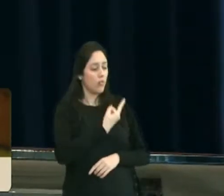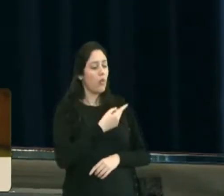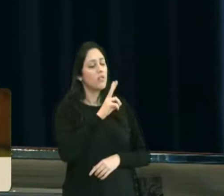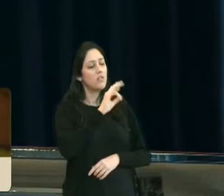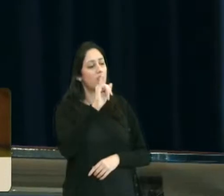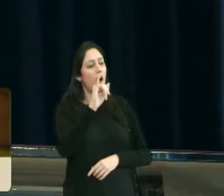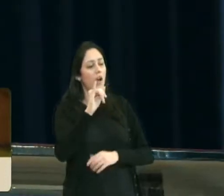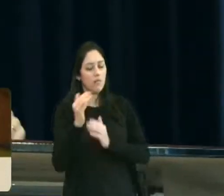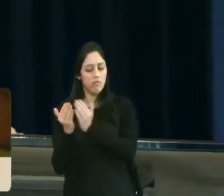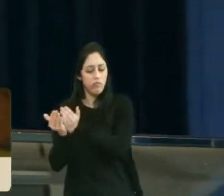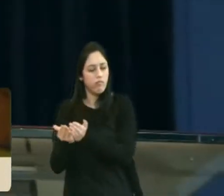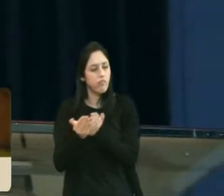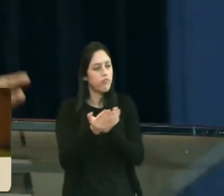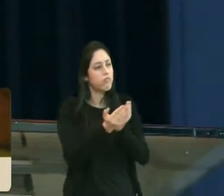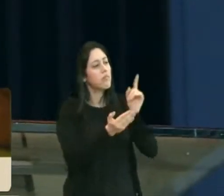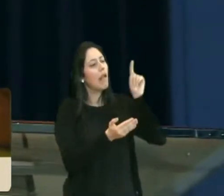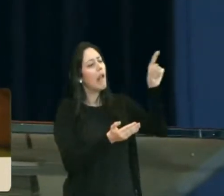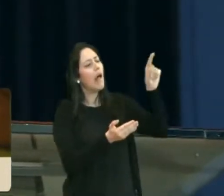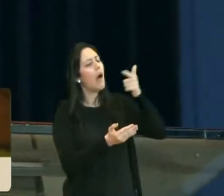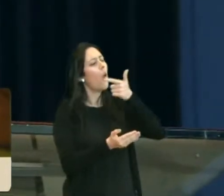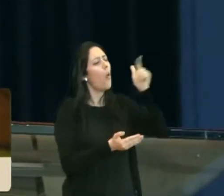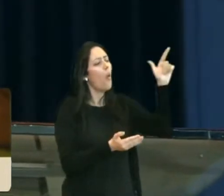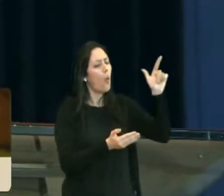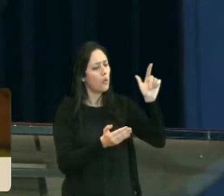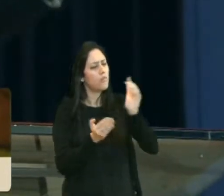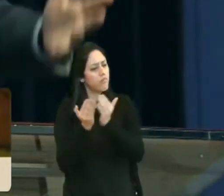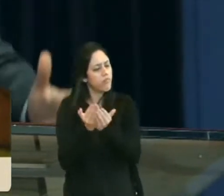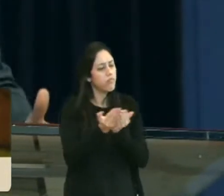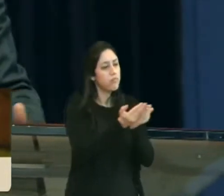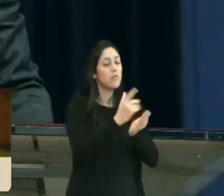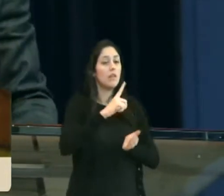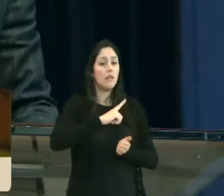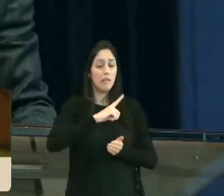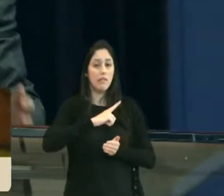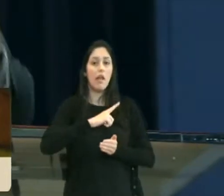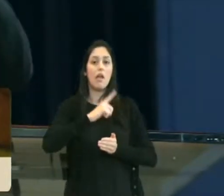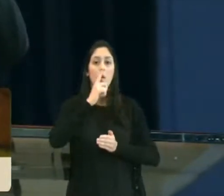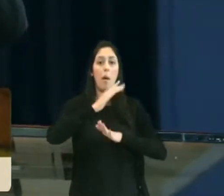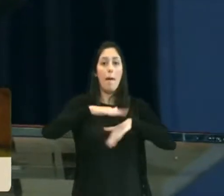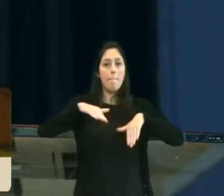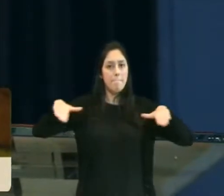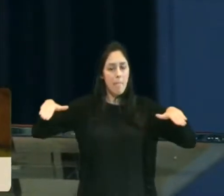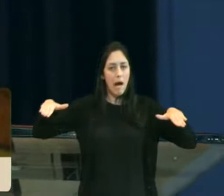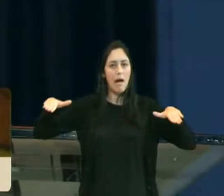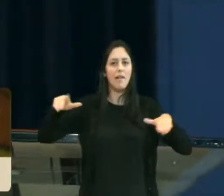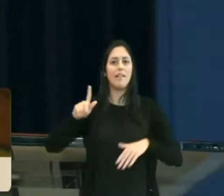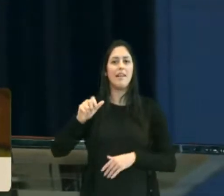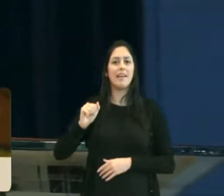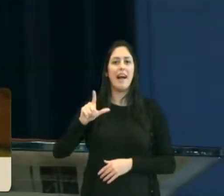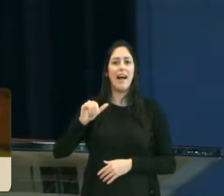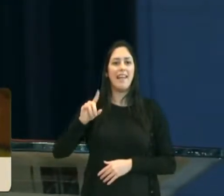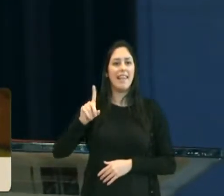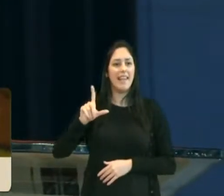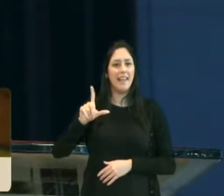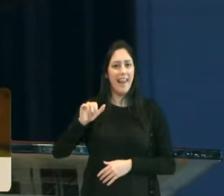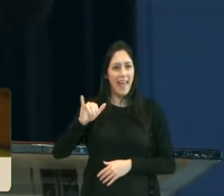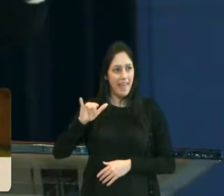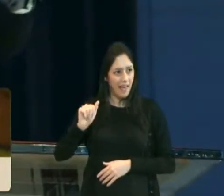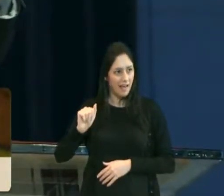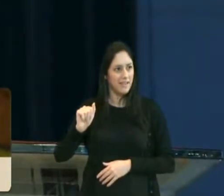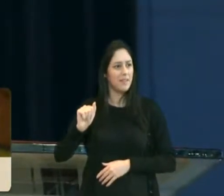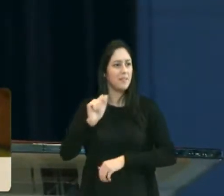lado. E eles atravessam o mar da Galileia, que na verdade é um lago, e chegam do outro lado, à